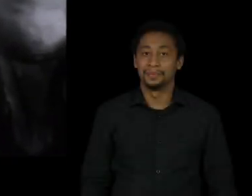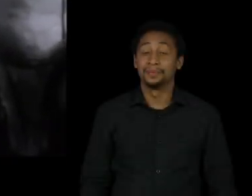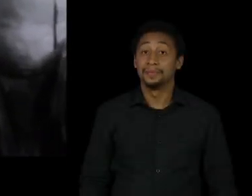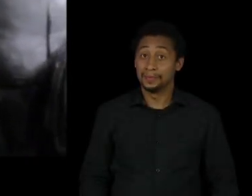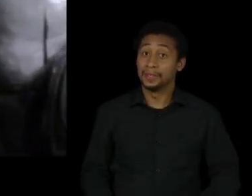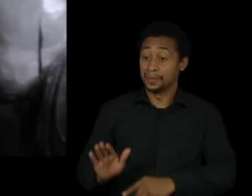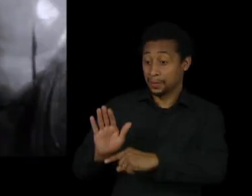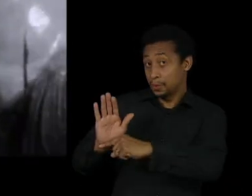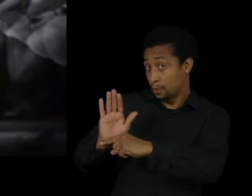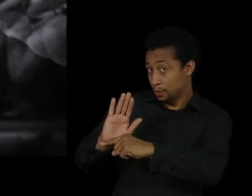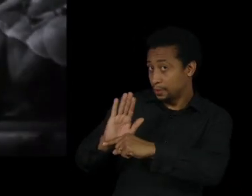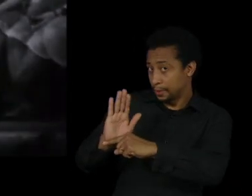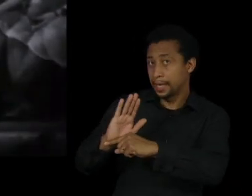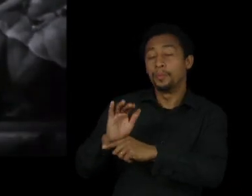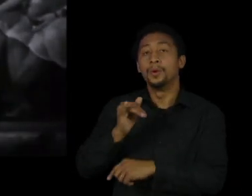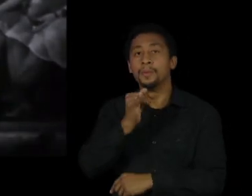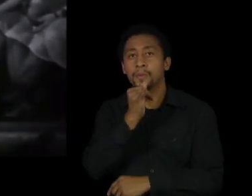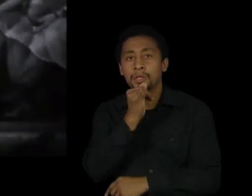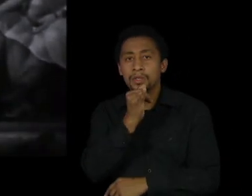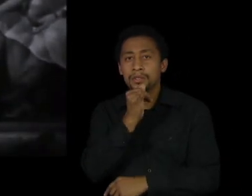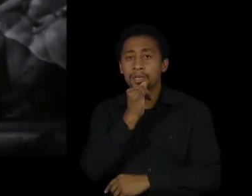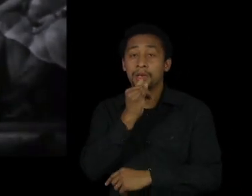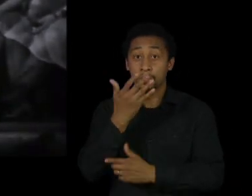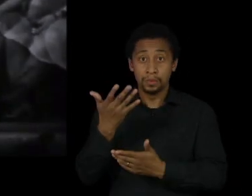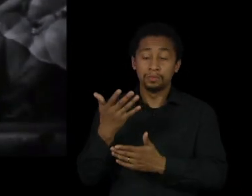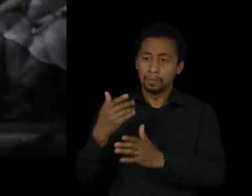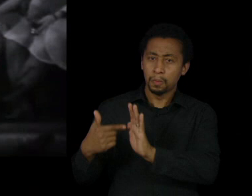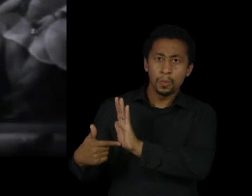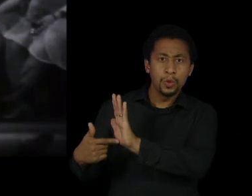Cinema, por exemplo, tinha uma atividade muito forte